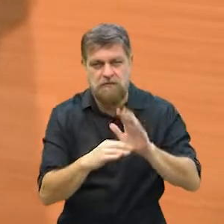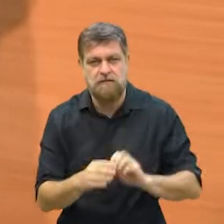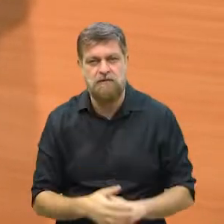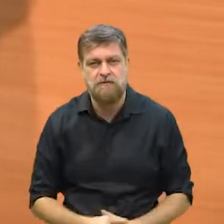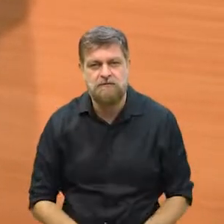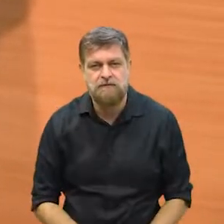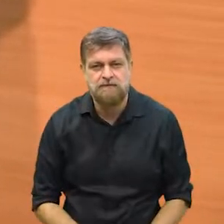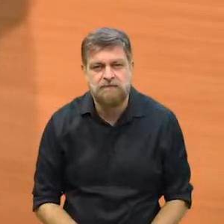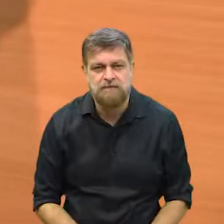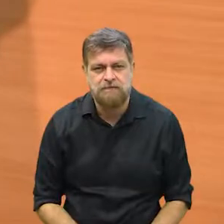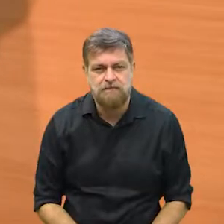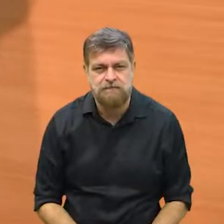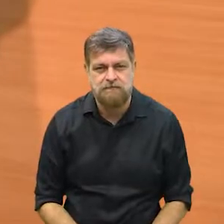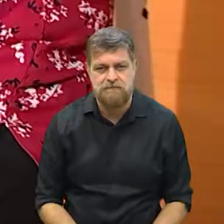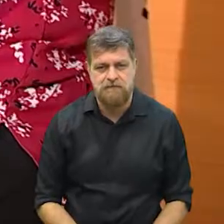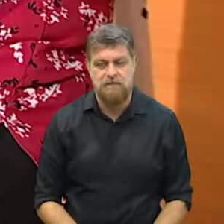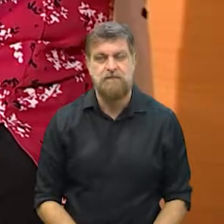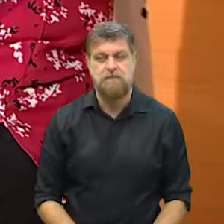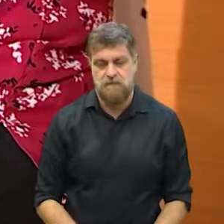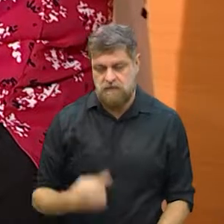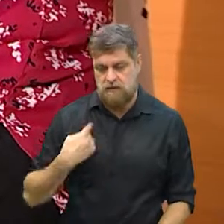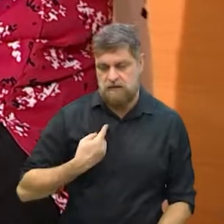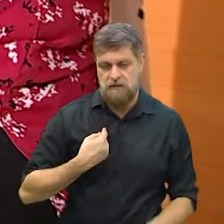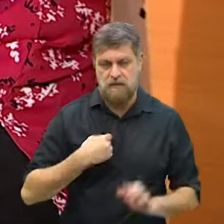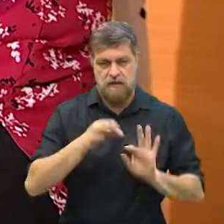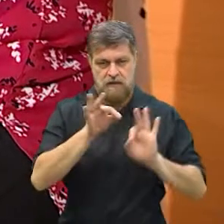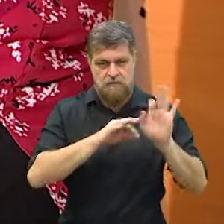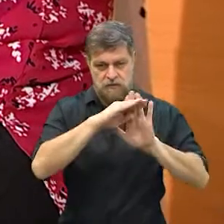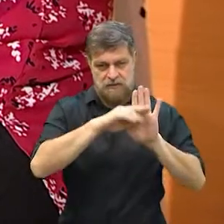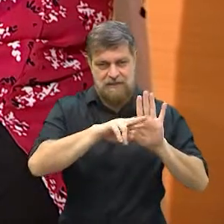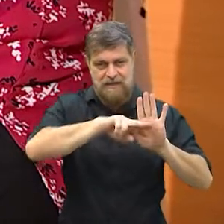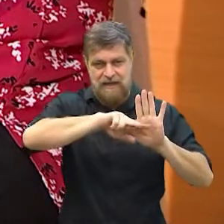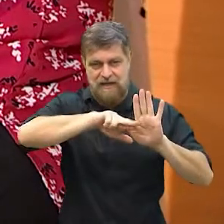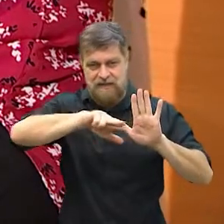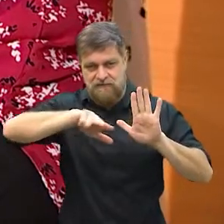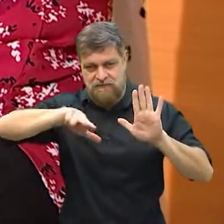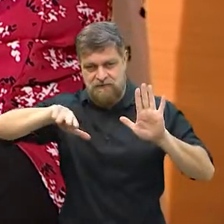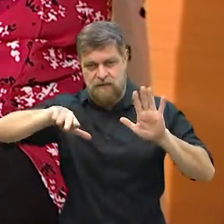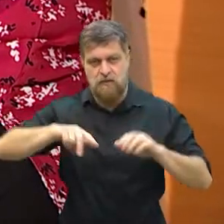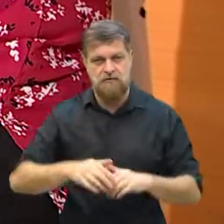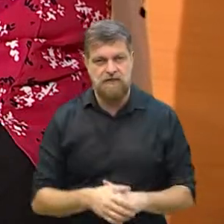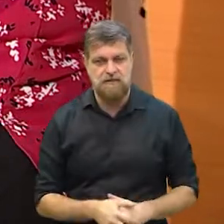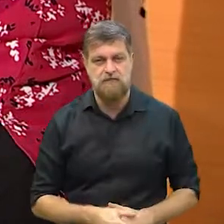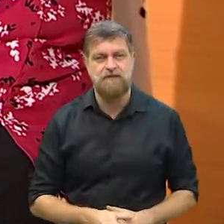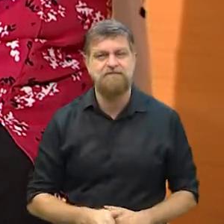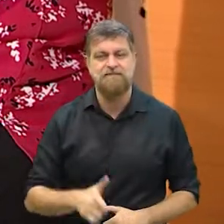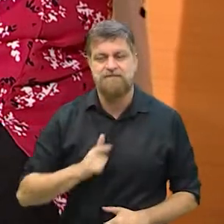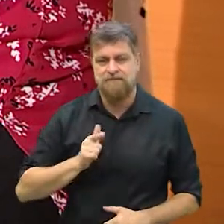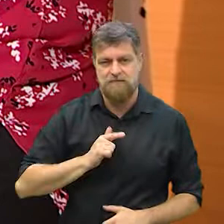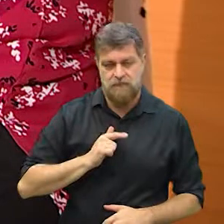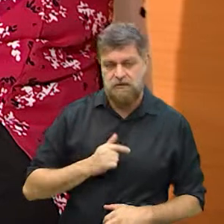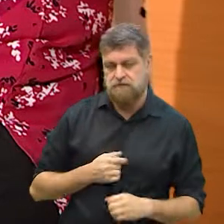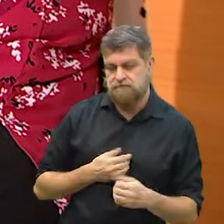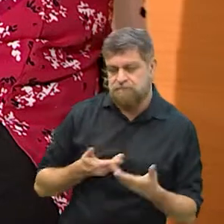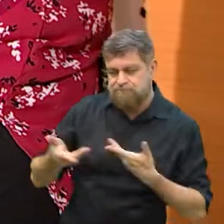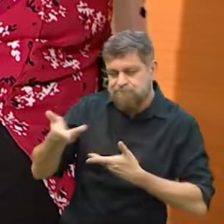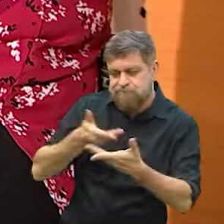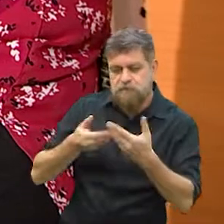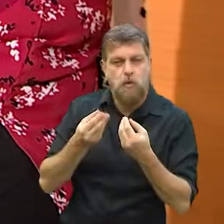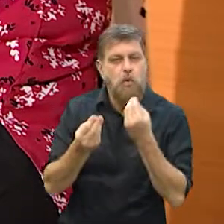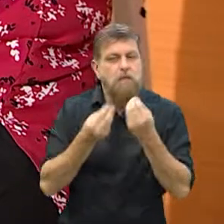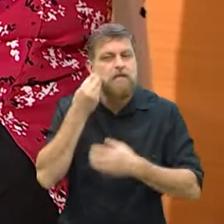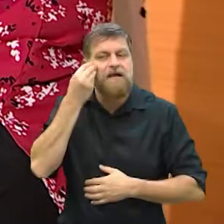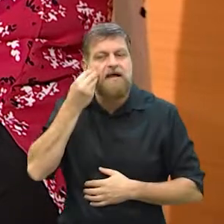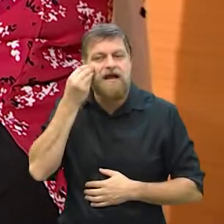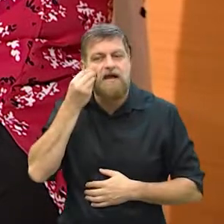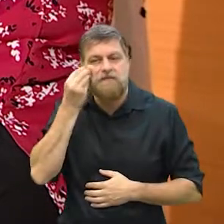importantes que estão tramitando aqui na casa. Bom, a gente tem vários projetos para falar, mas antes eu queria que a senhora comentasse um pouquinho como é que está